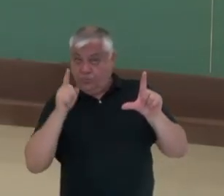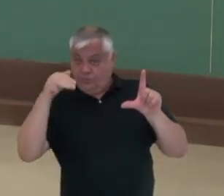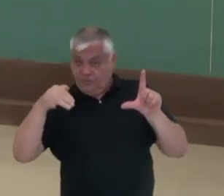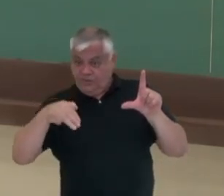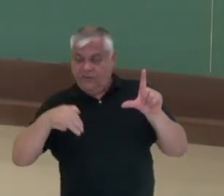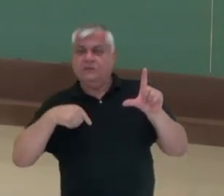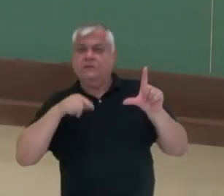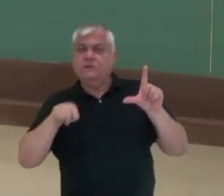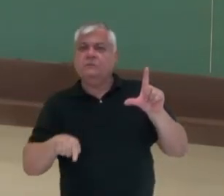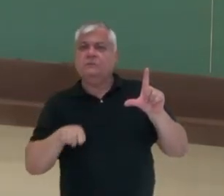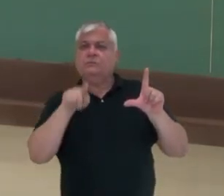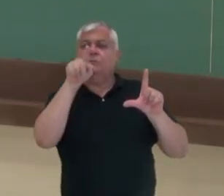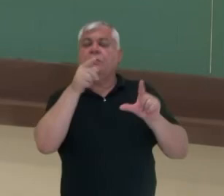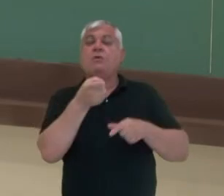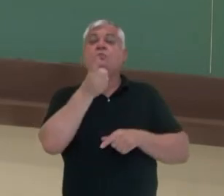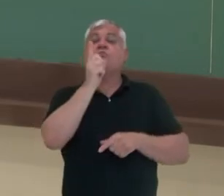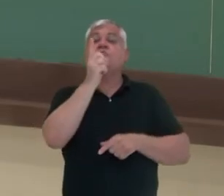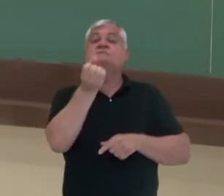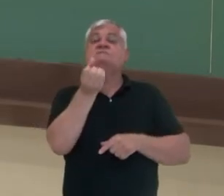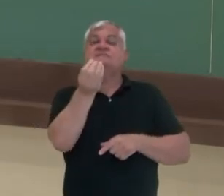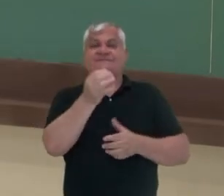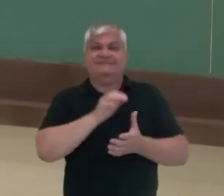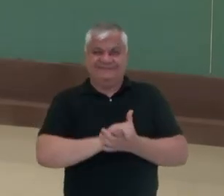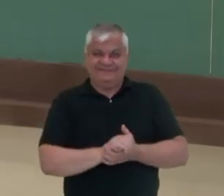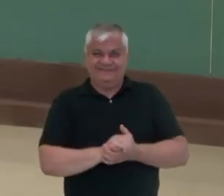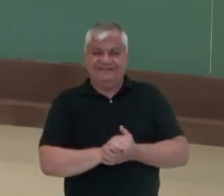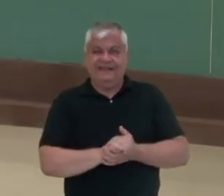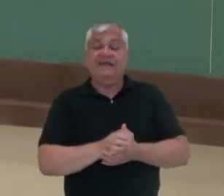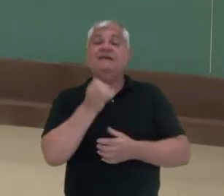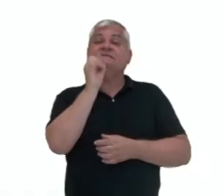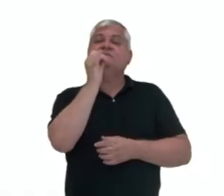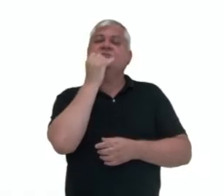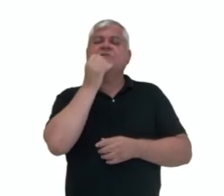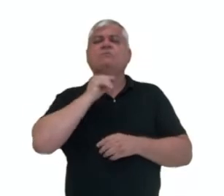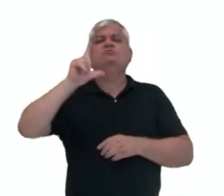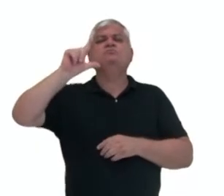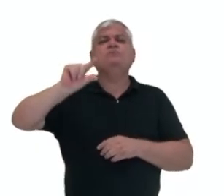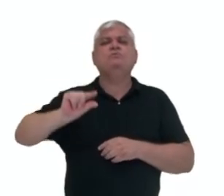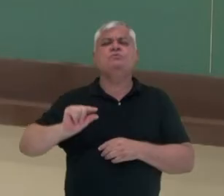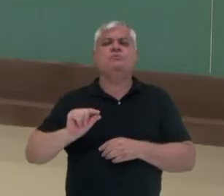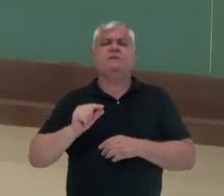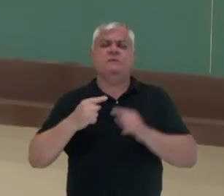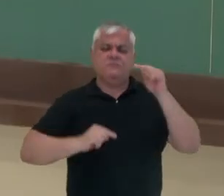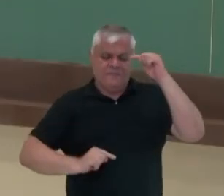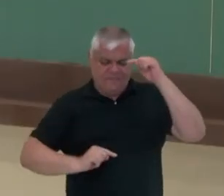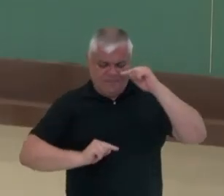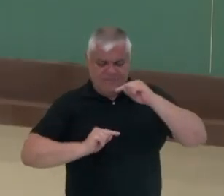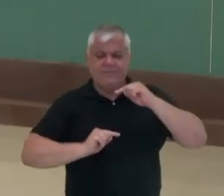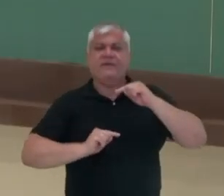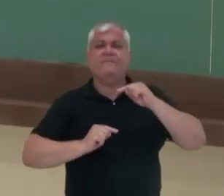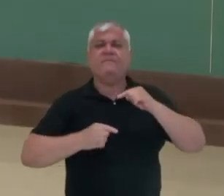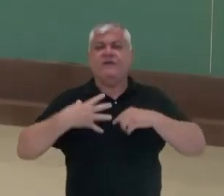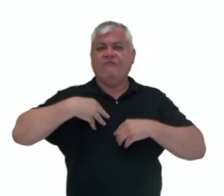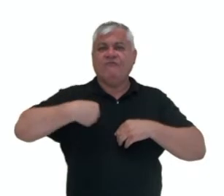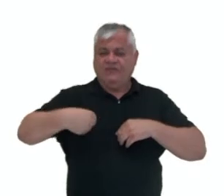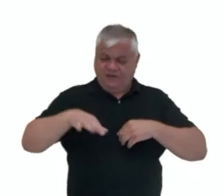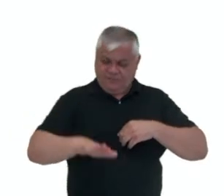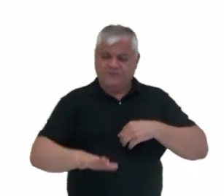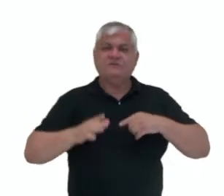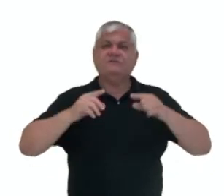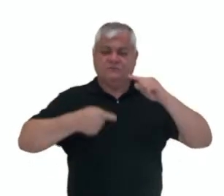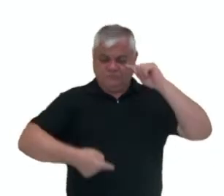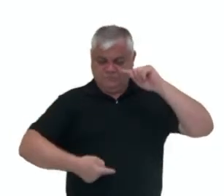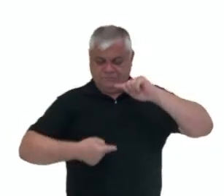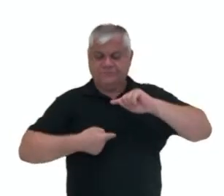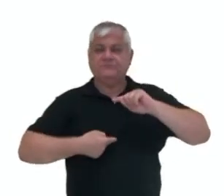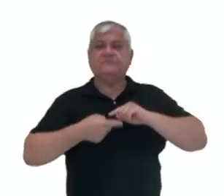precisar 1,60 m de tecido. E se eu reduzir, quiser fazer uma camiseta pequenininha para minha filha, olha lá,